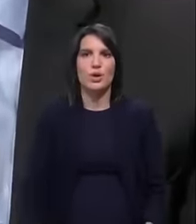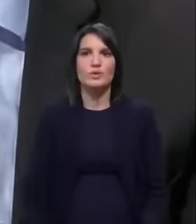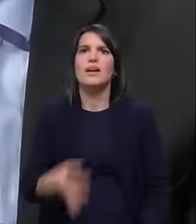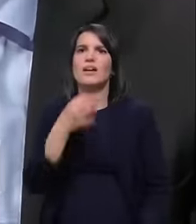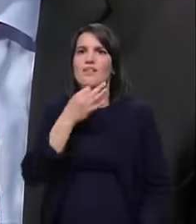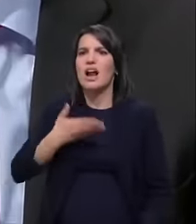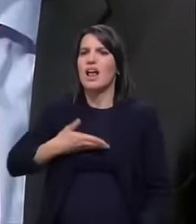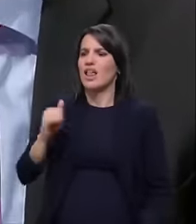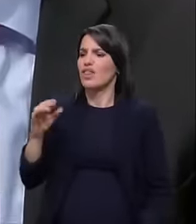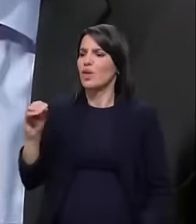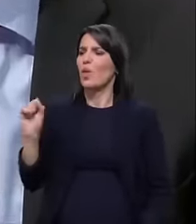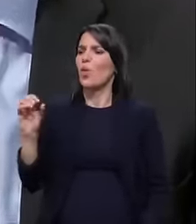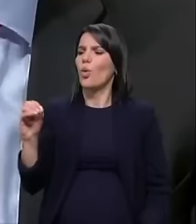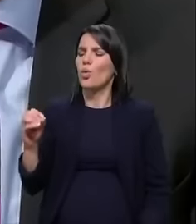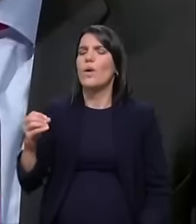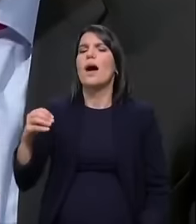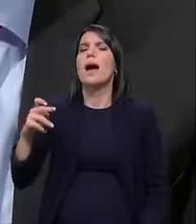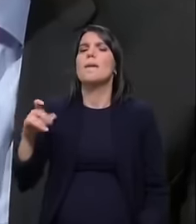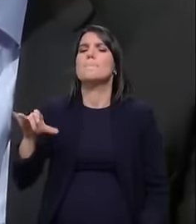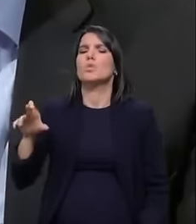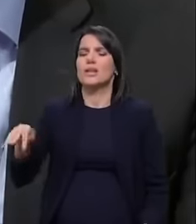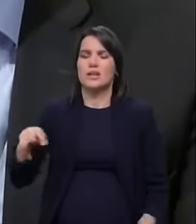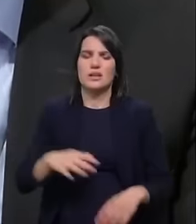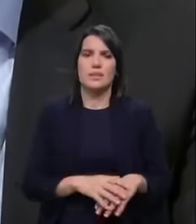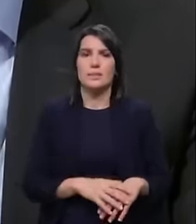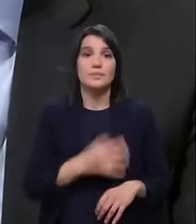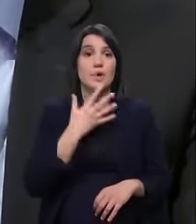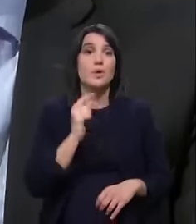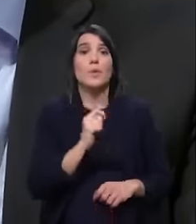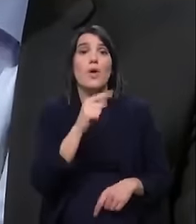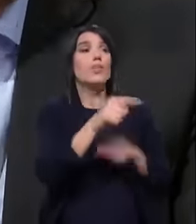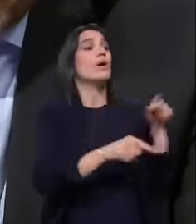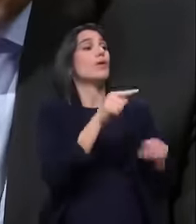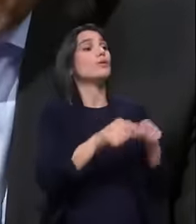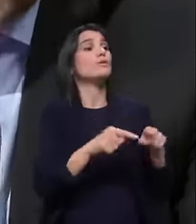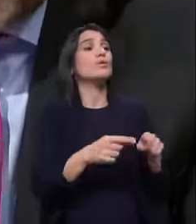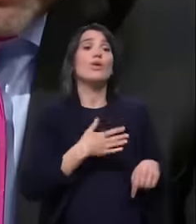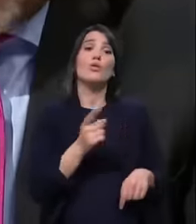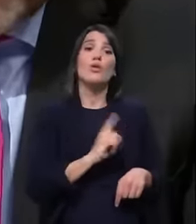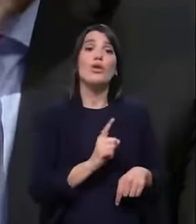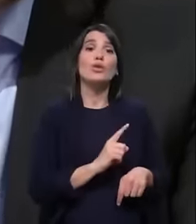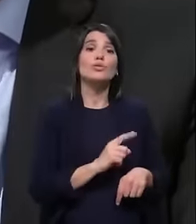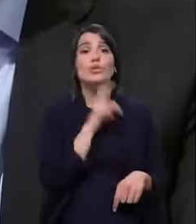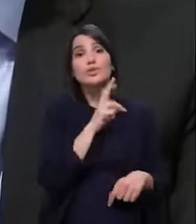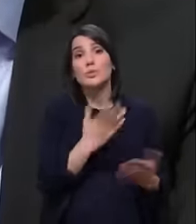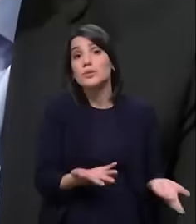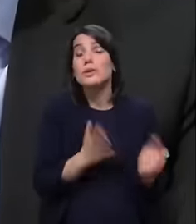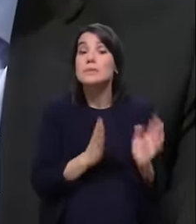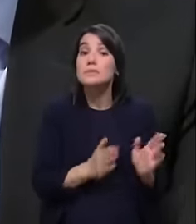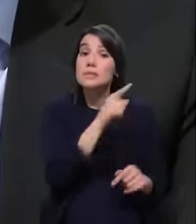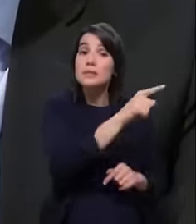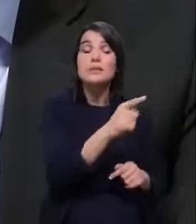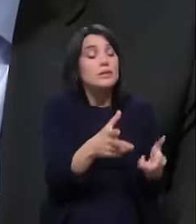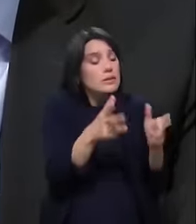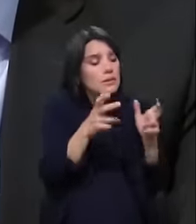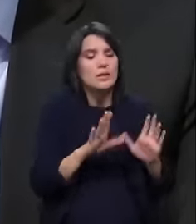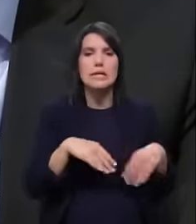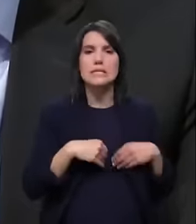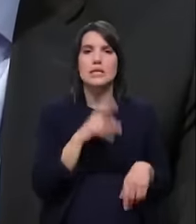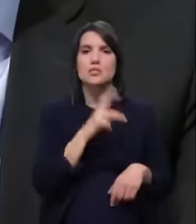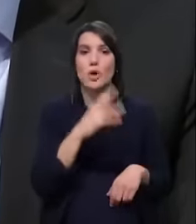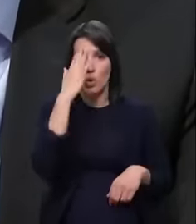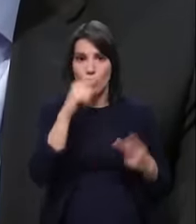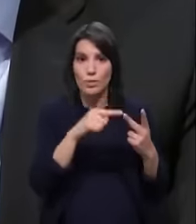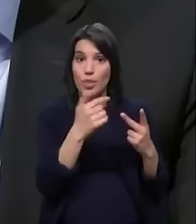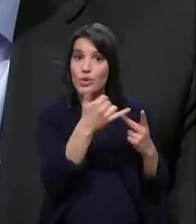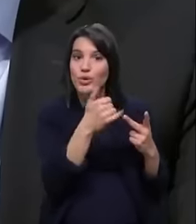Diogo Pacheco, Mariana. Deixe-me terminar. Calme-se. Não pode ser acusar as outras pessoas não, e não gostar de ouvir lá, a resposta. Lá, vai ter de ouvir. E, portanto, tem como número